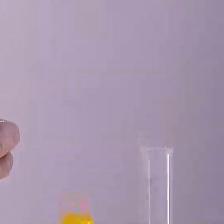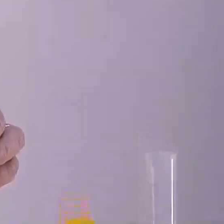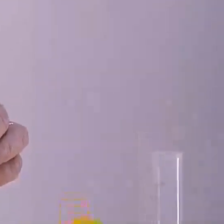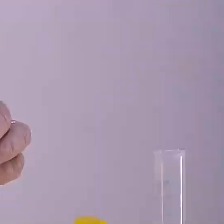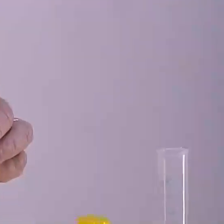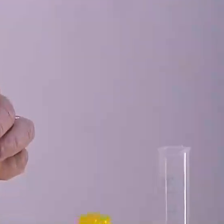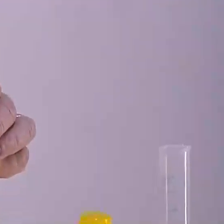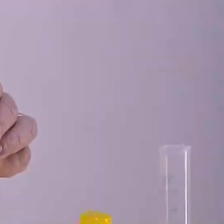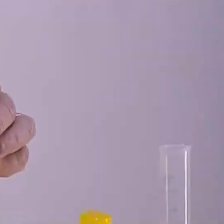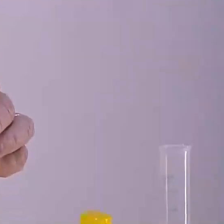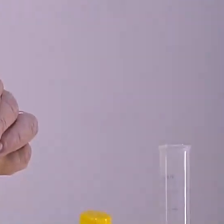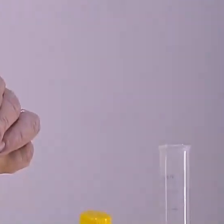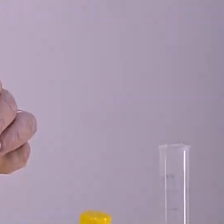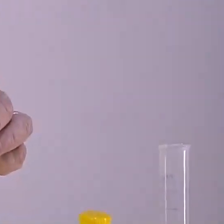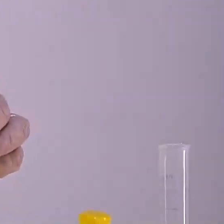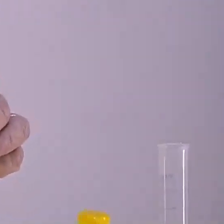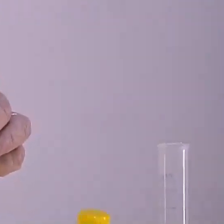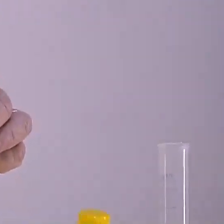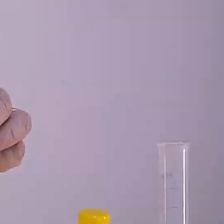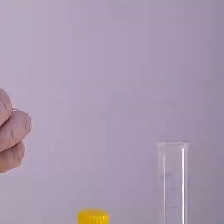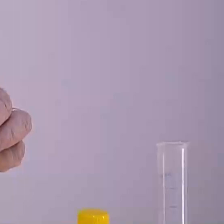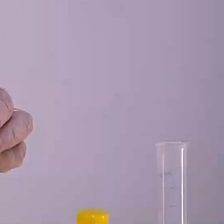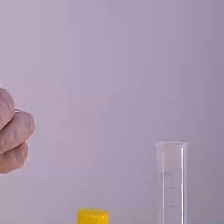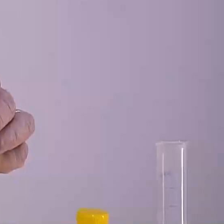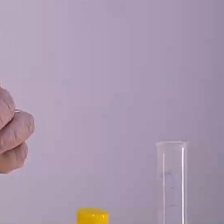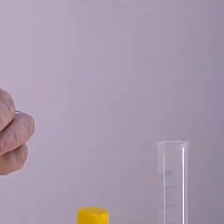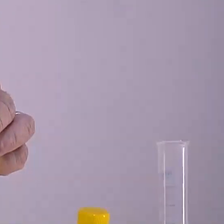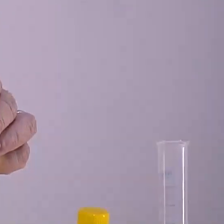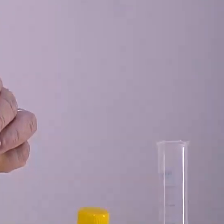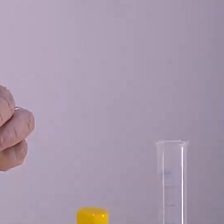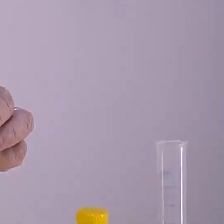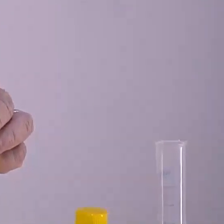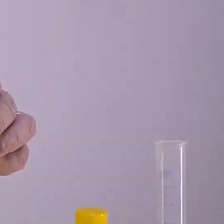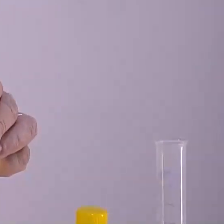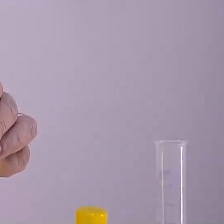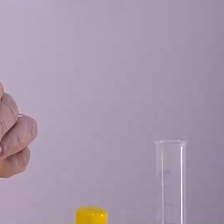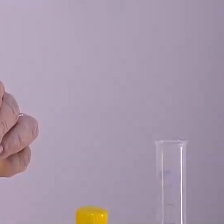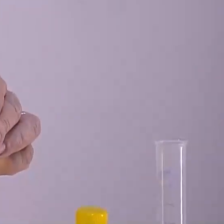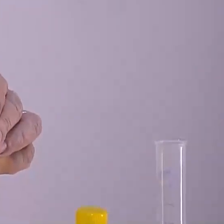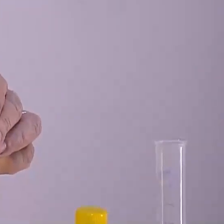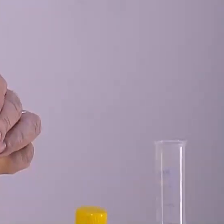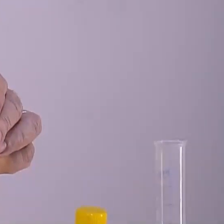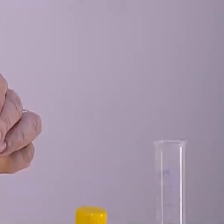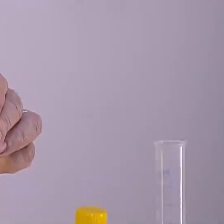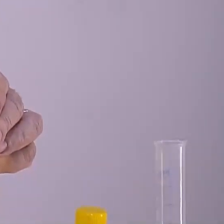imediatamente e realizo a separação total da mistura.